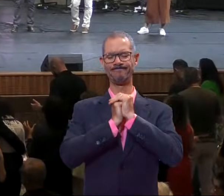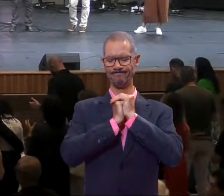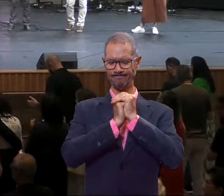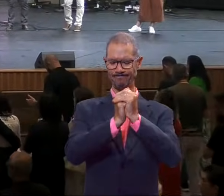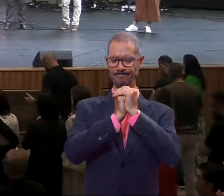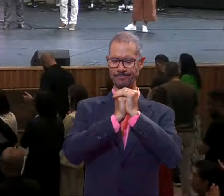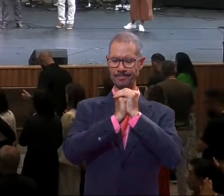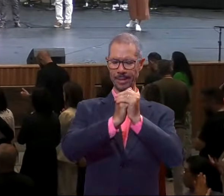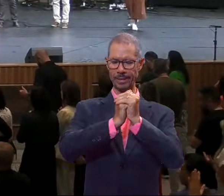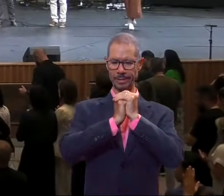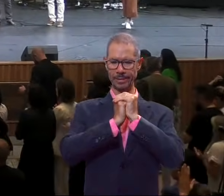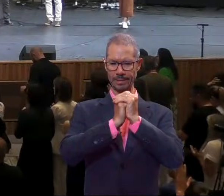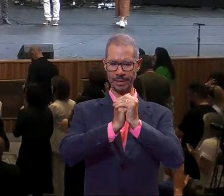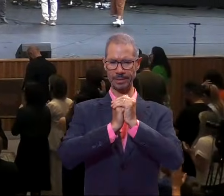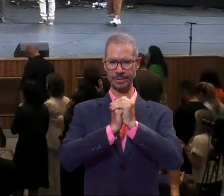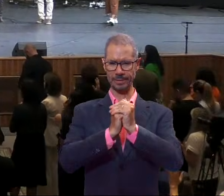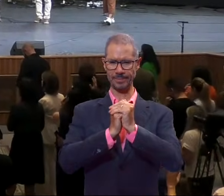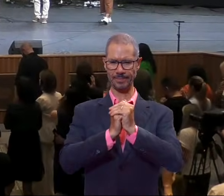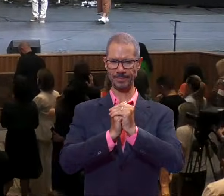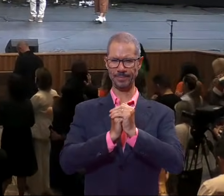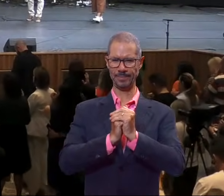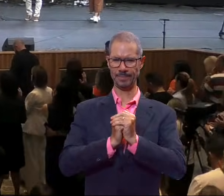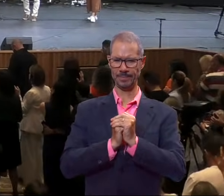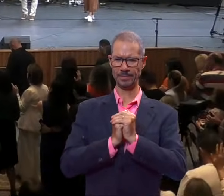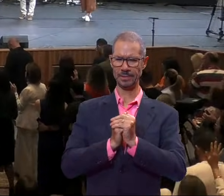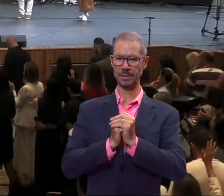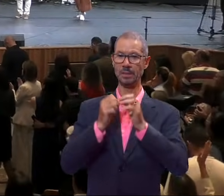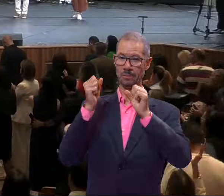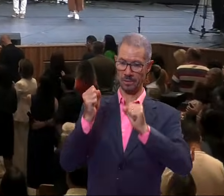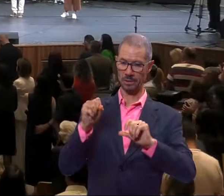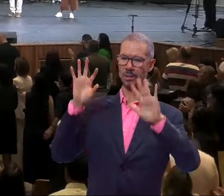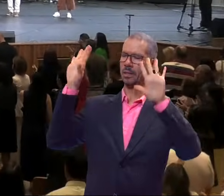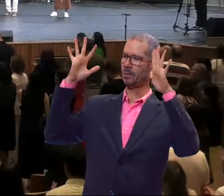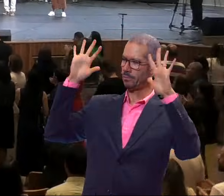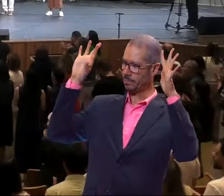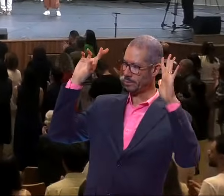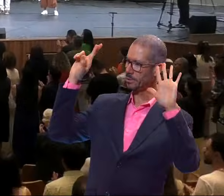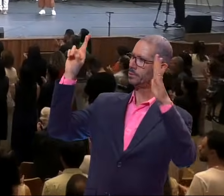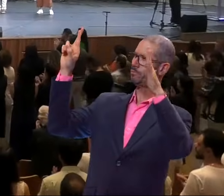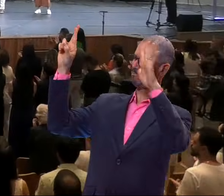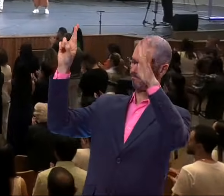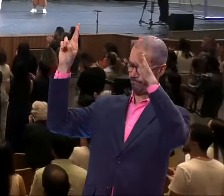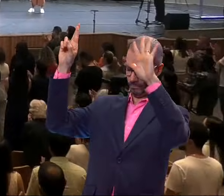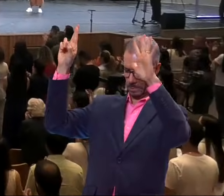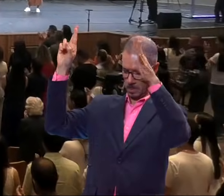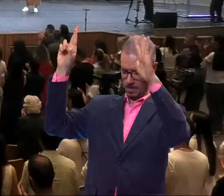Amém, amém, amém. Você pode aplaudir ao Senhor.